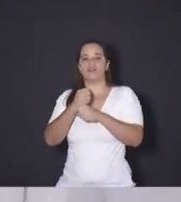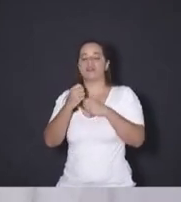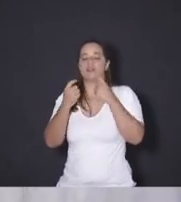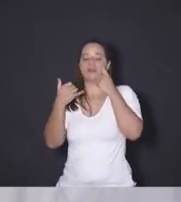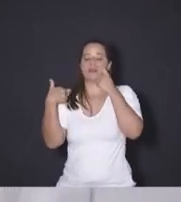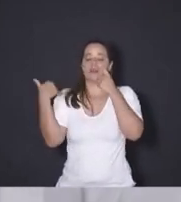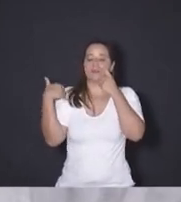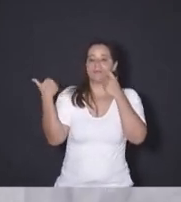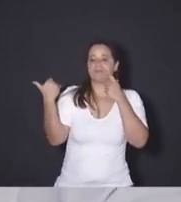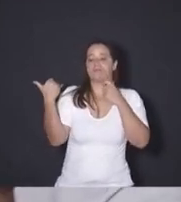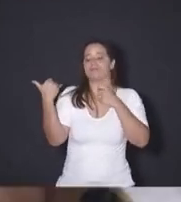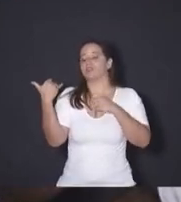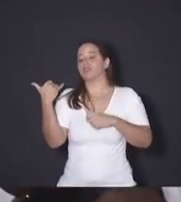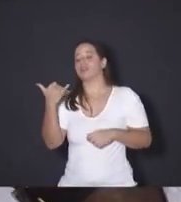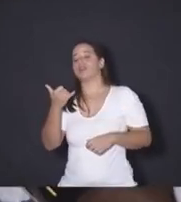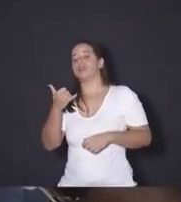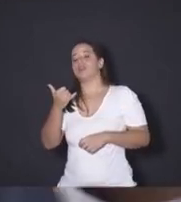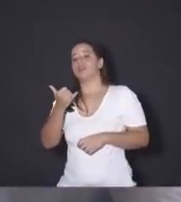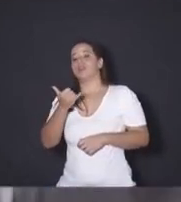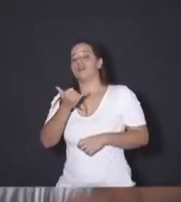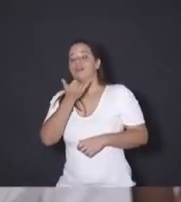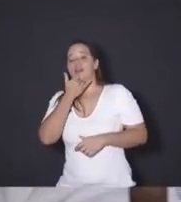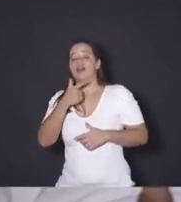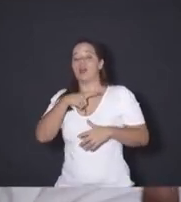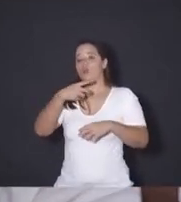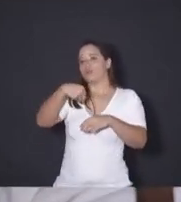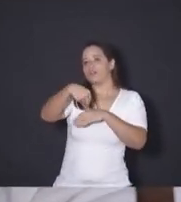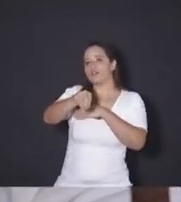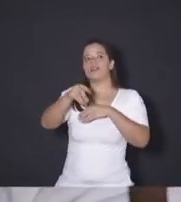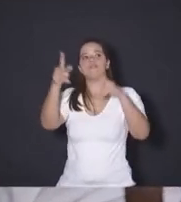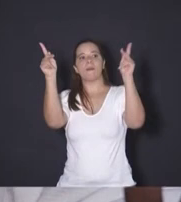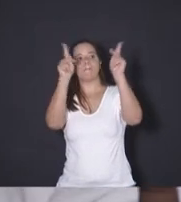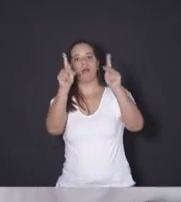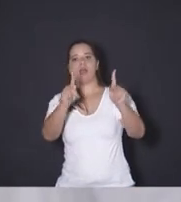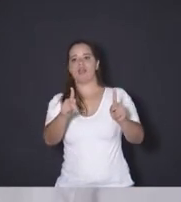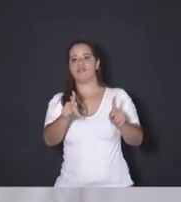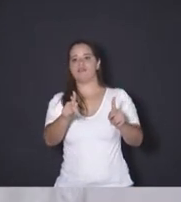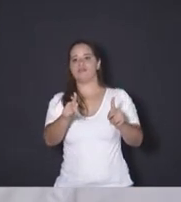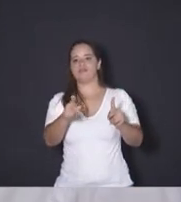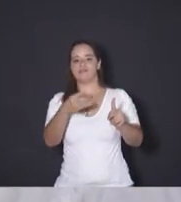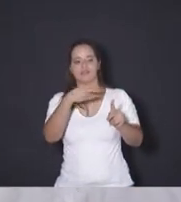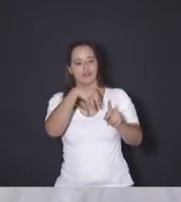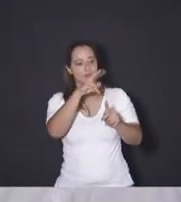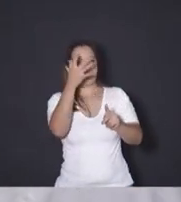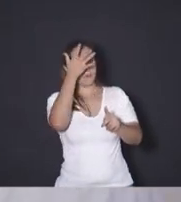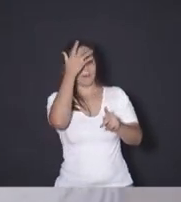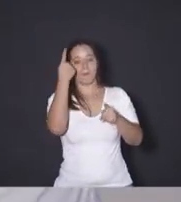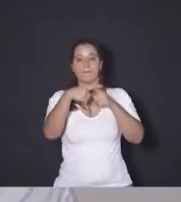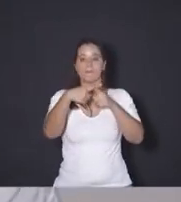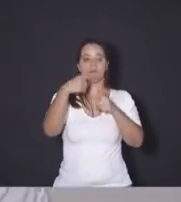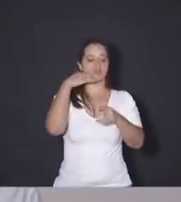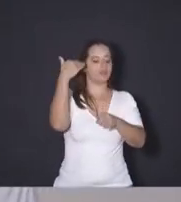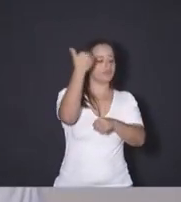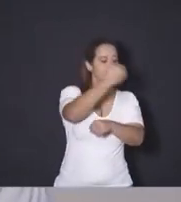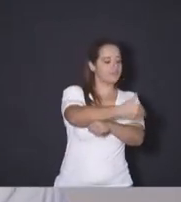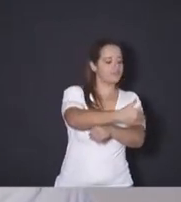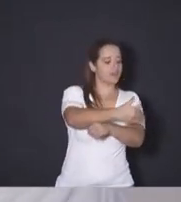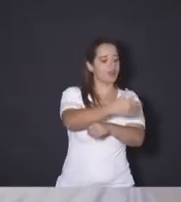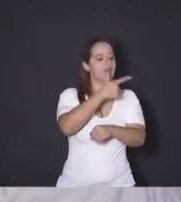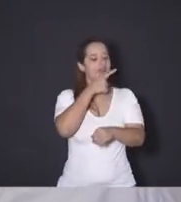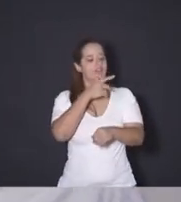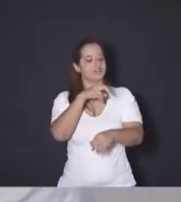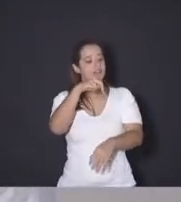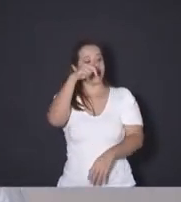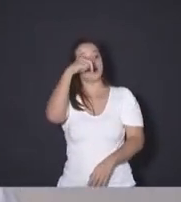do bloco levará à paz pra avenida porque do lado de fora das cordas estão seis metros